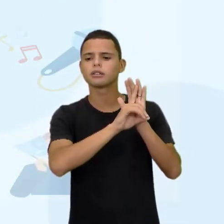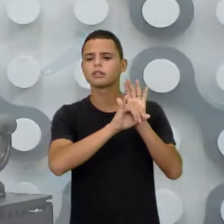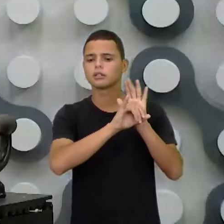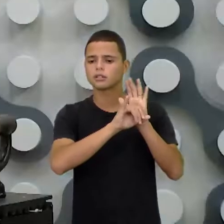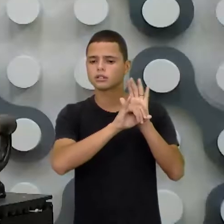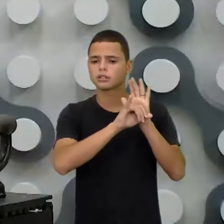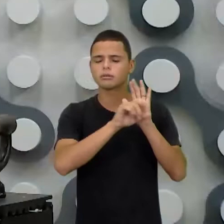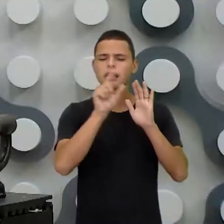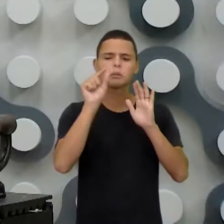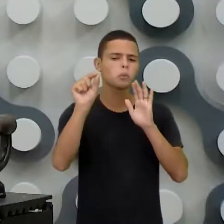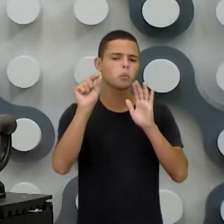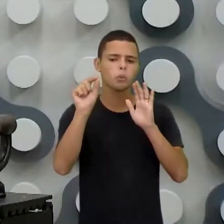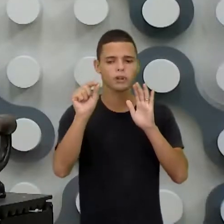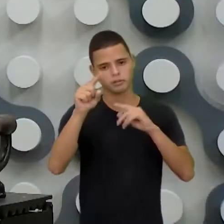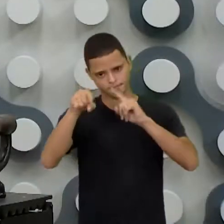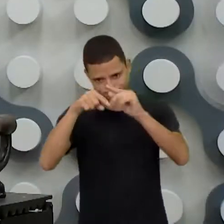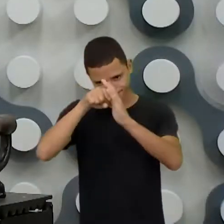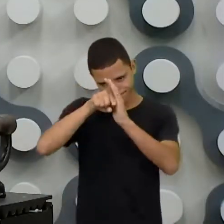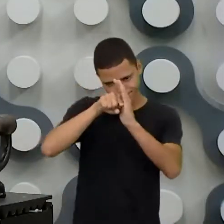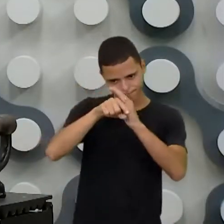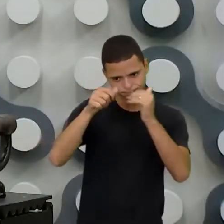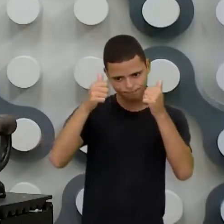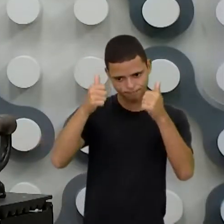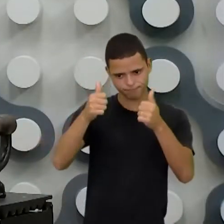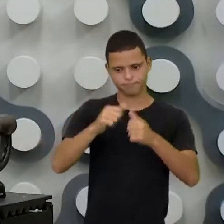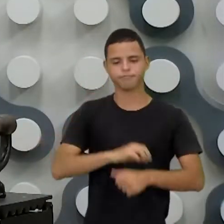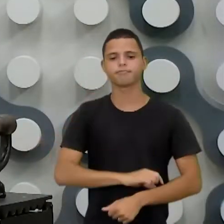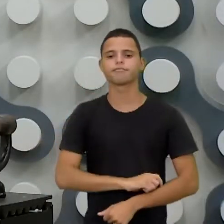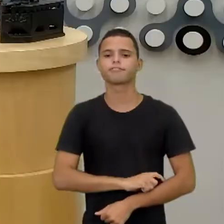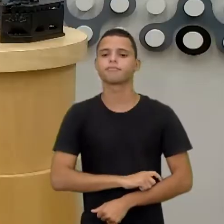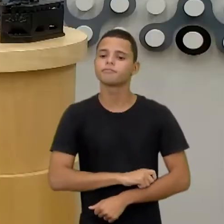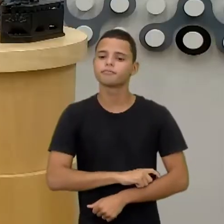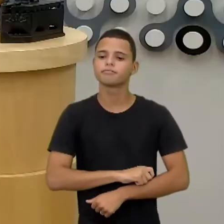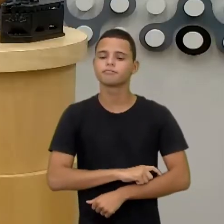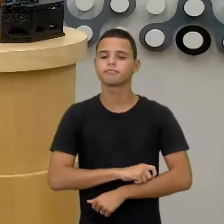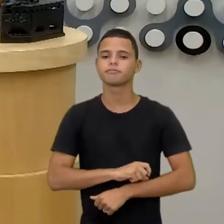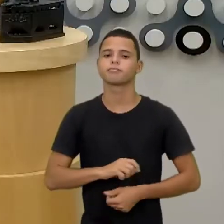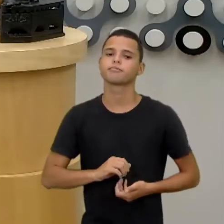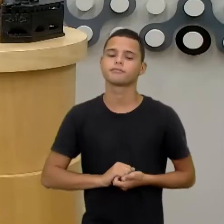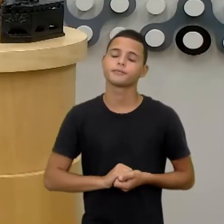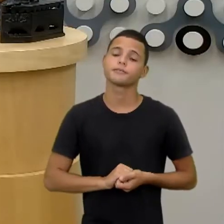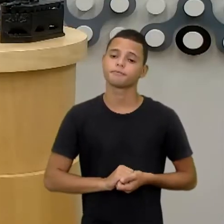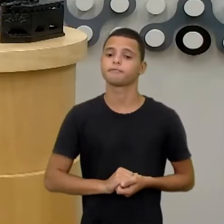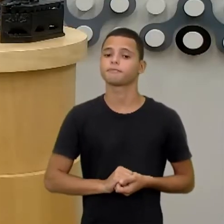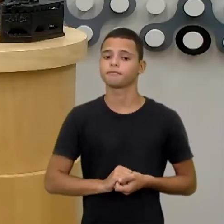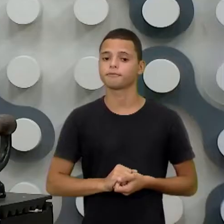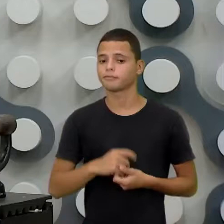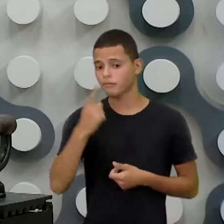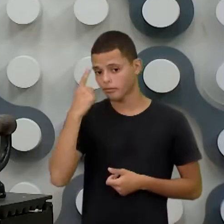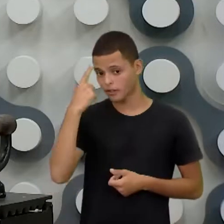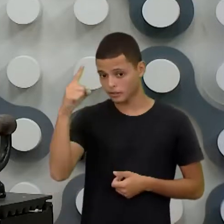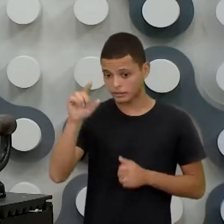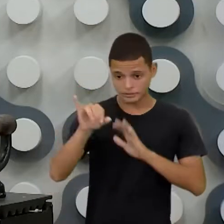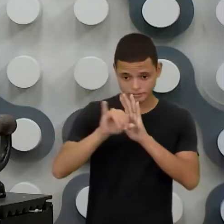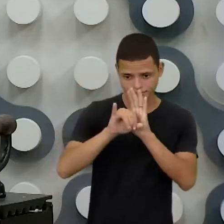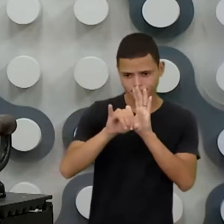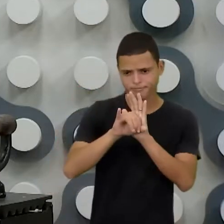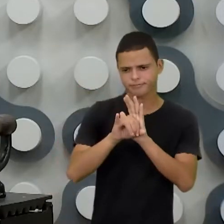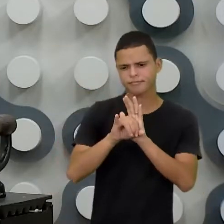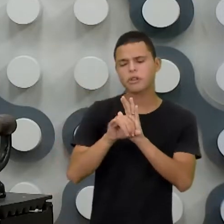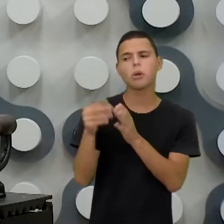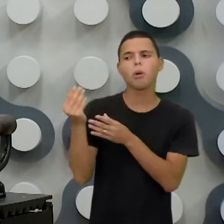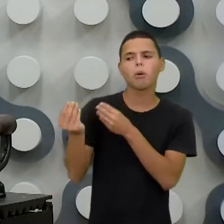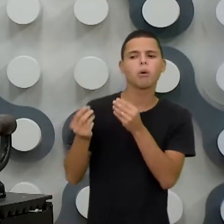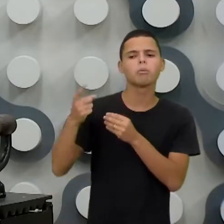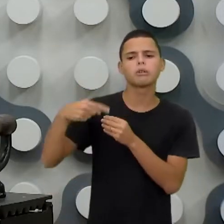aqui do patrimônio cultural, eu já estou aí adiantando, tá bom? Então, Pensando em identidade, tá? Como é que a gente